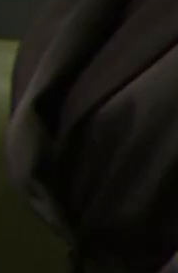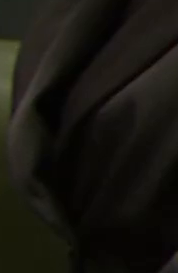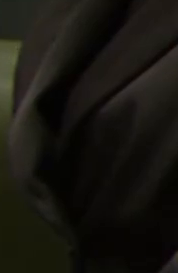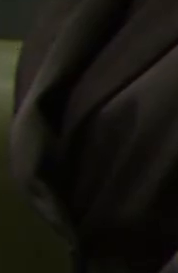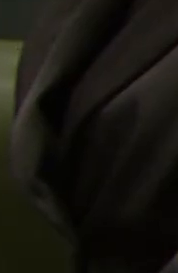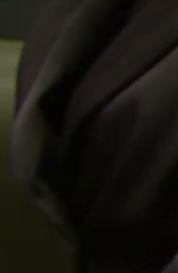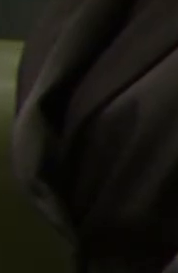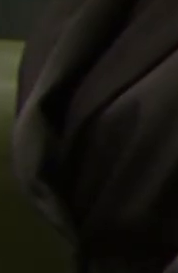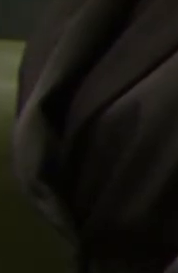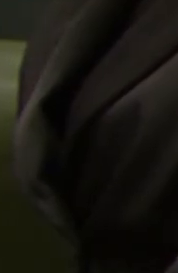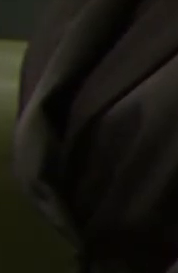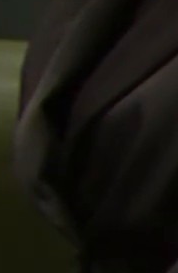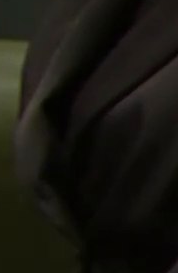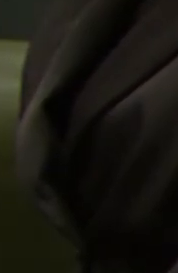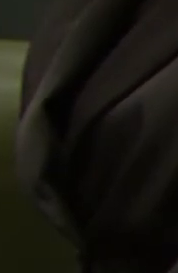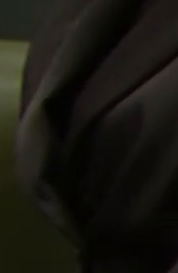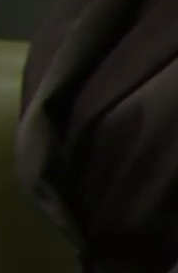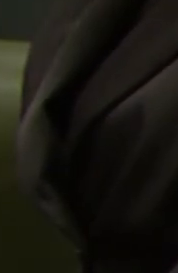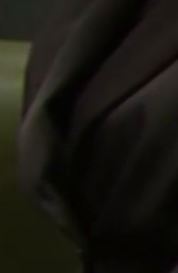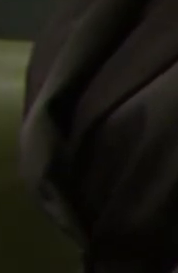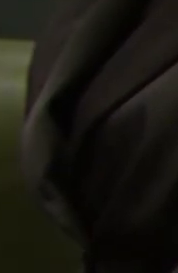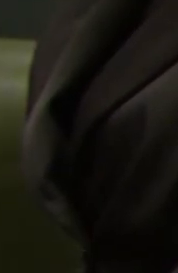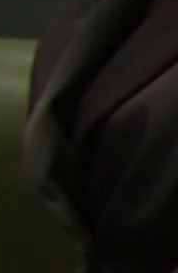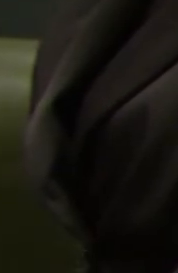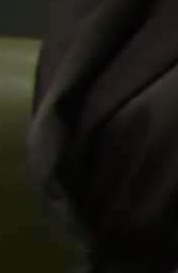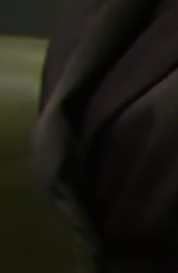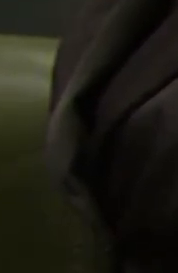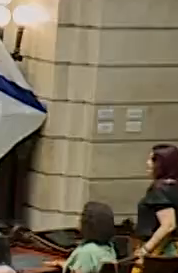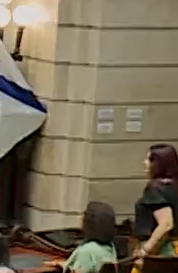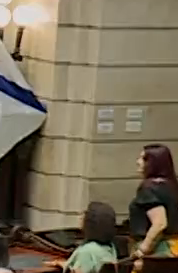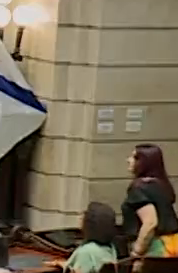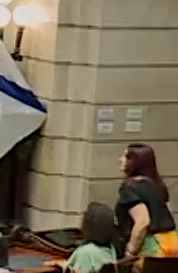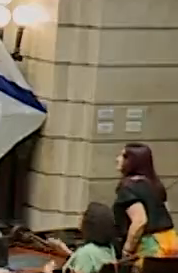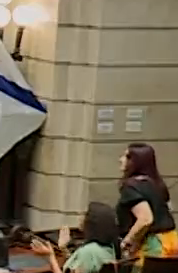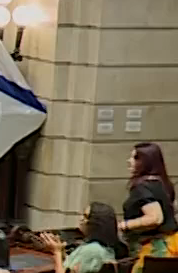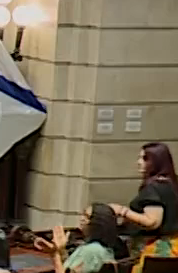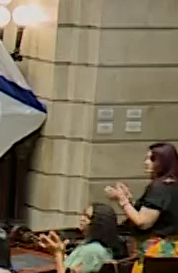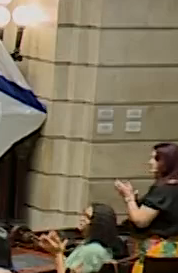está encerrada a solenidade e que Deus nos abençoe